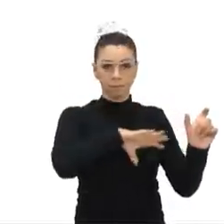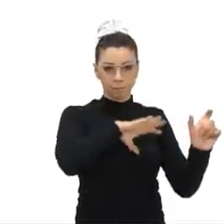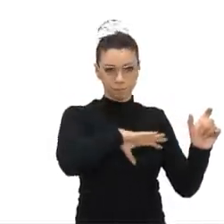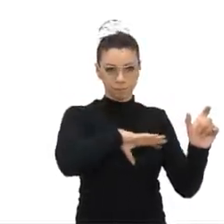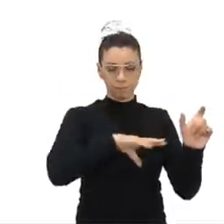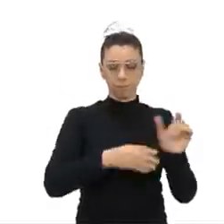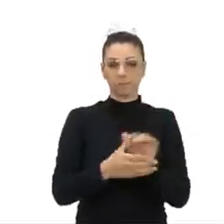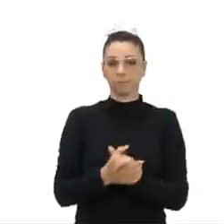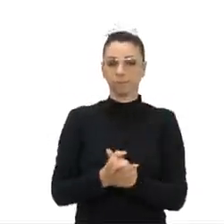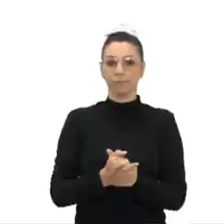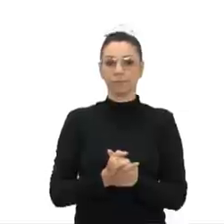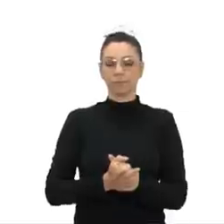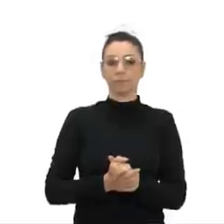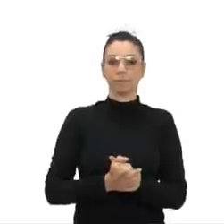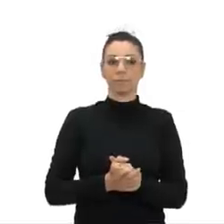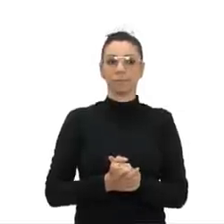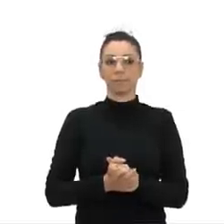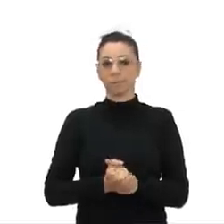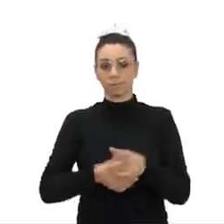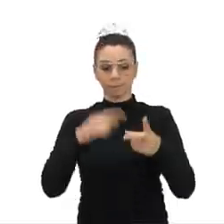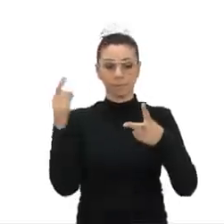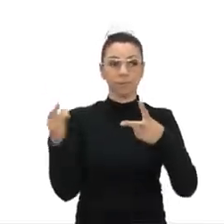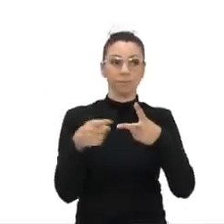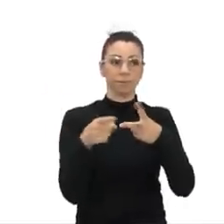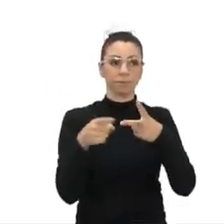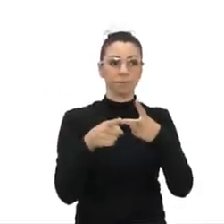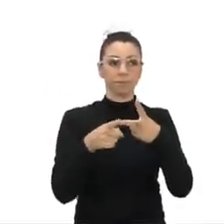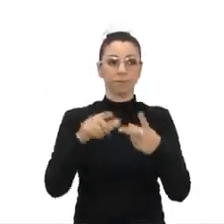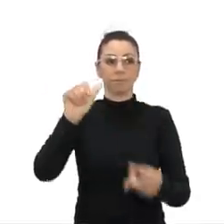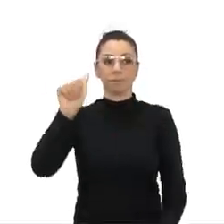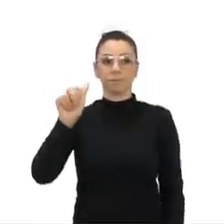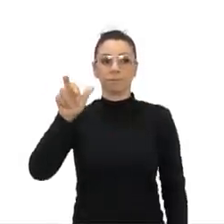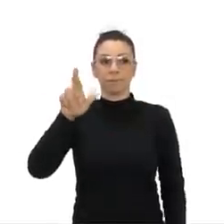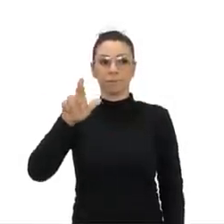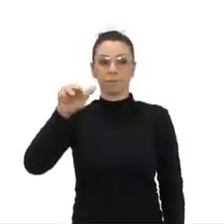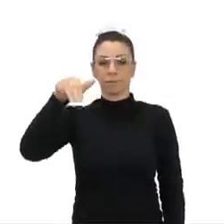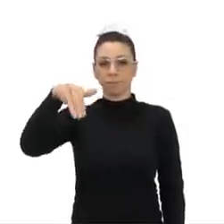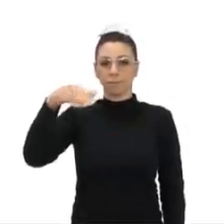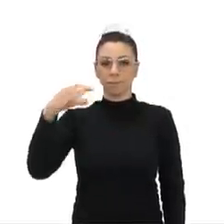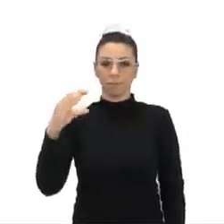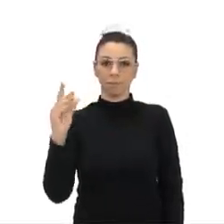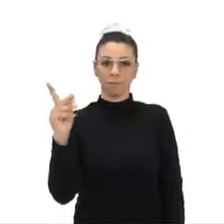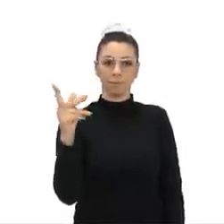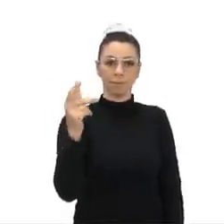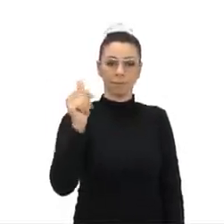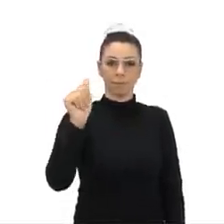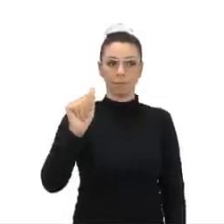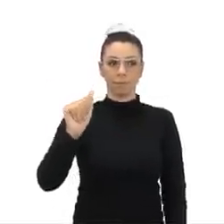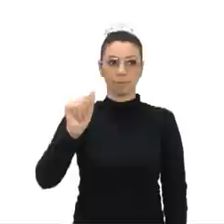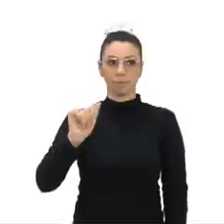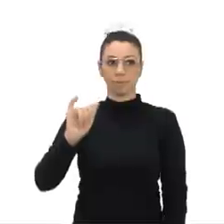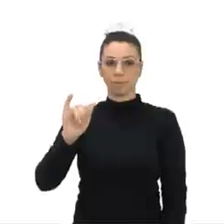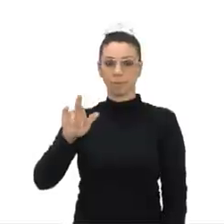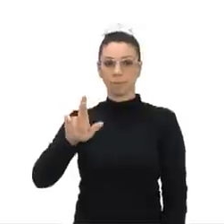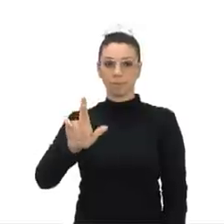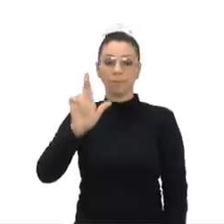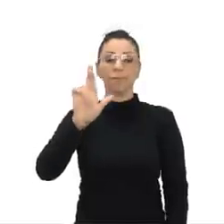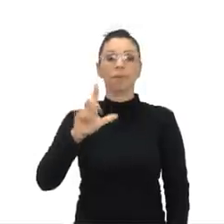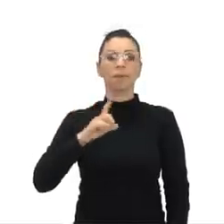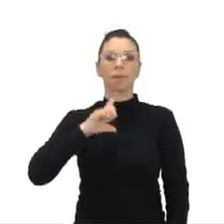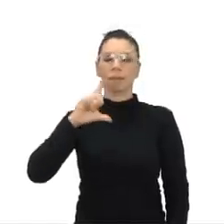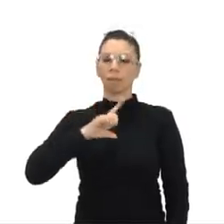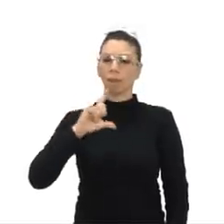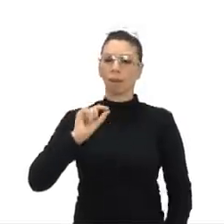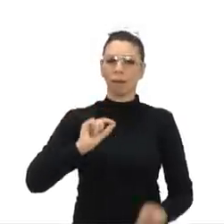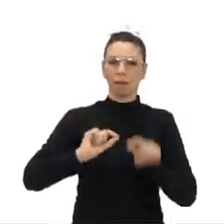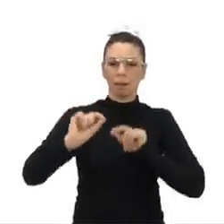né? A segunda, armchair. Olha só, é uma cadeira com